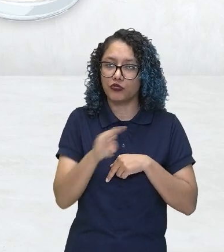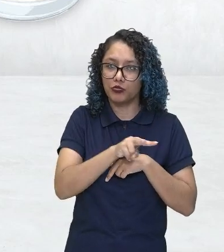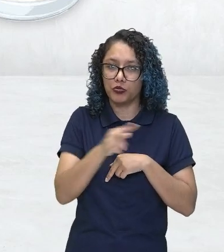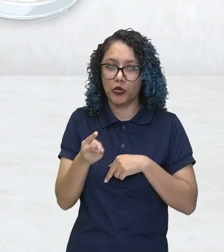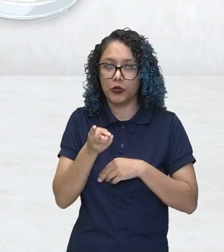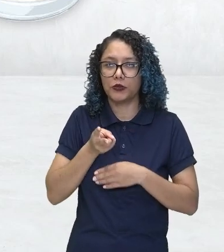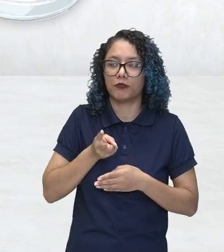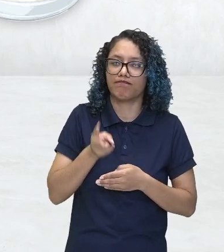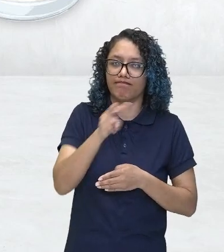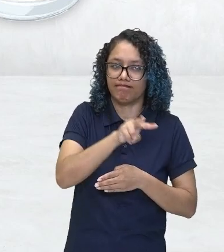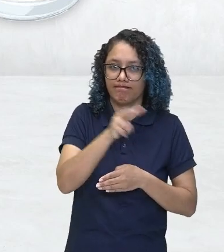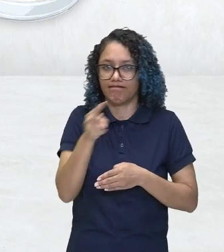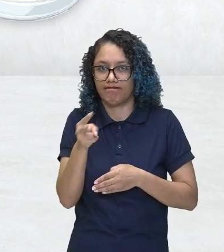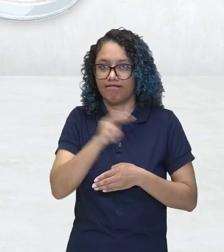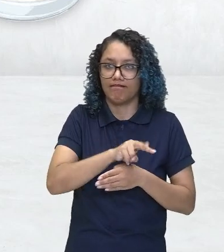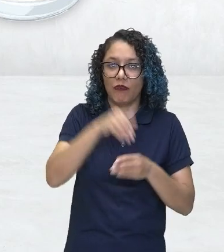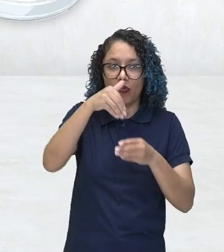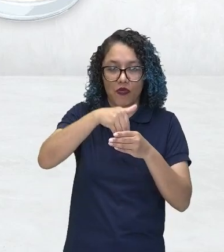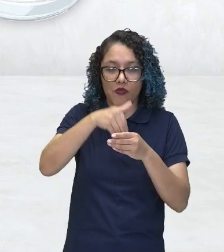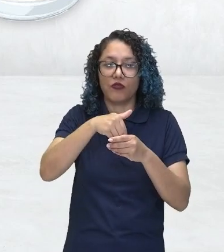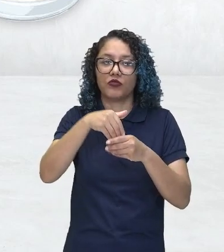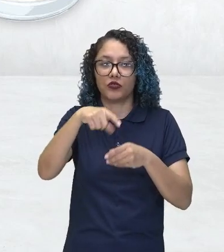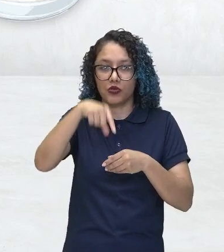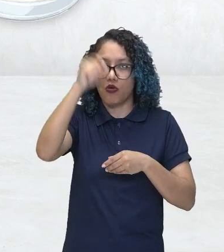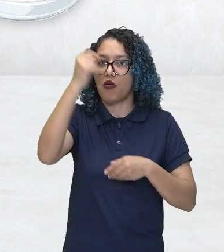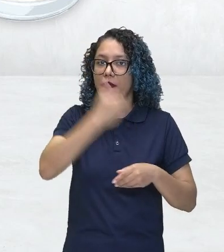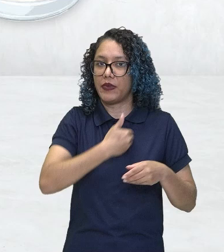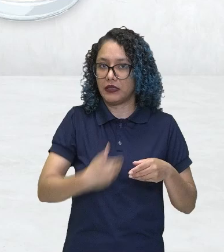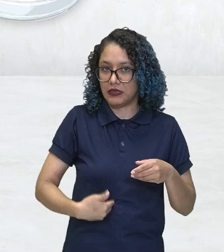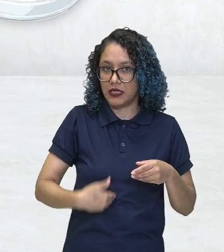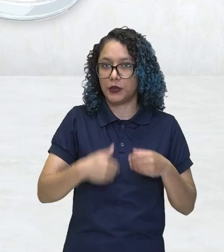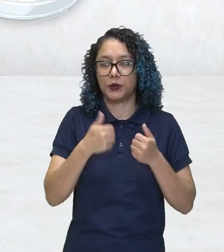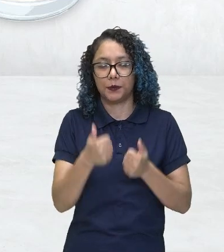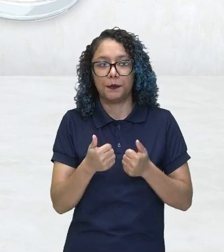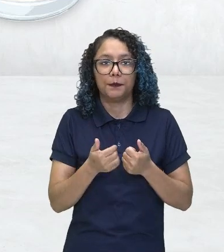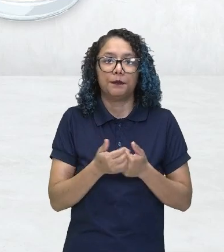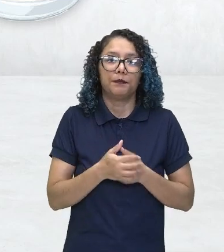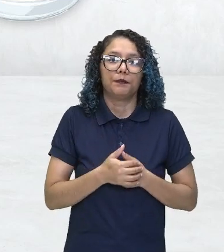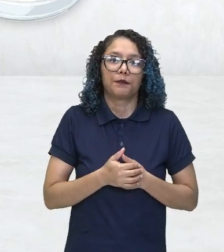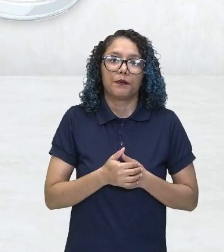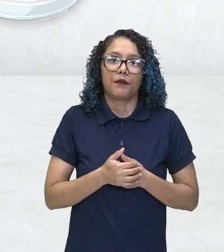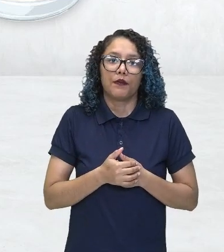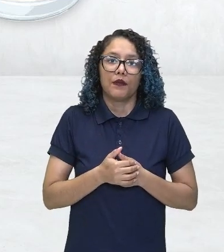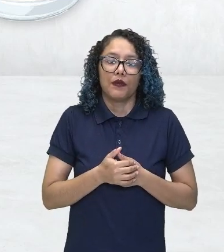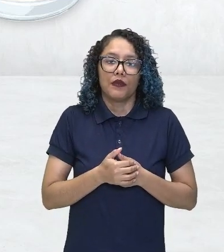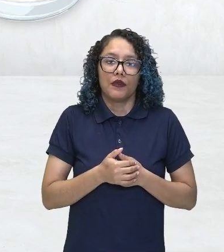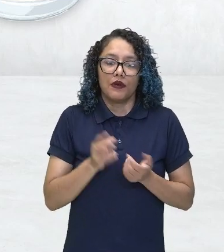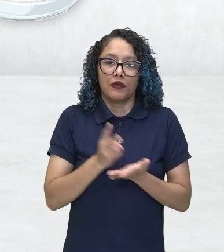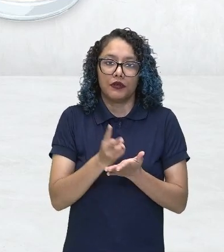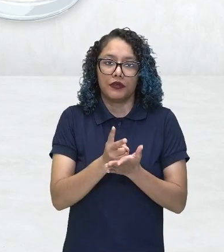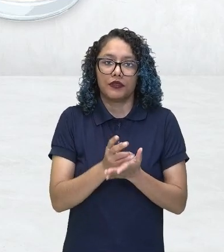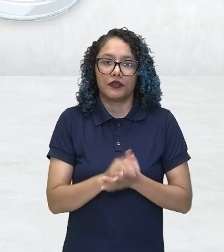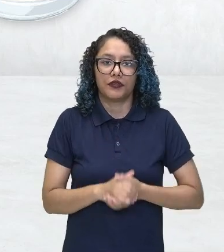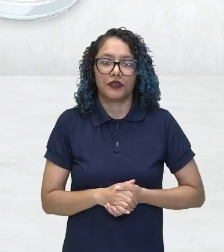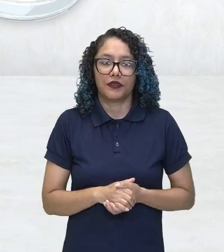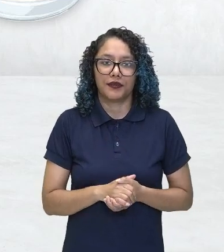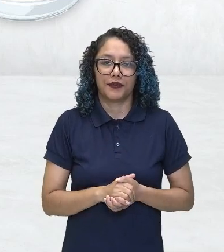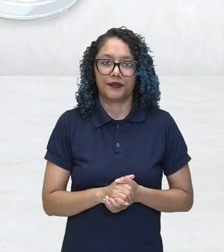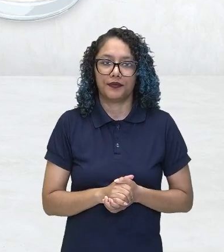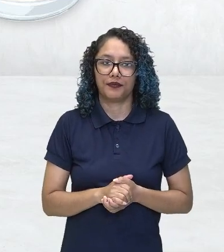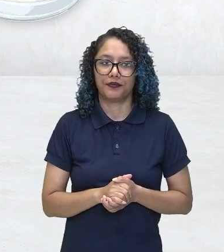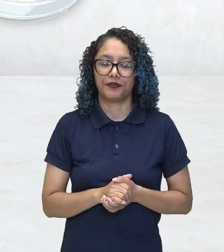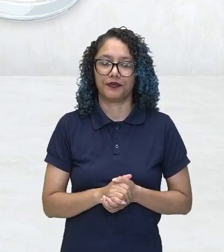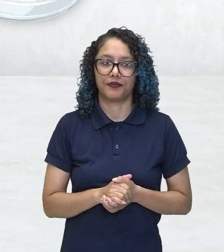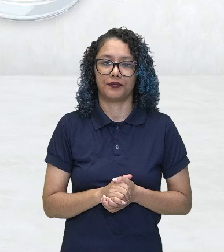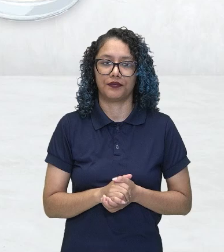leite, certo? Muito bem. Vamos então agora continuar aí o nosso processo de explicação da